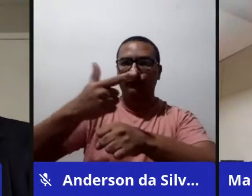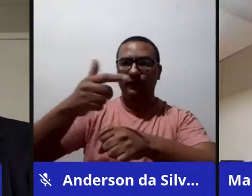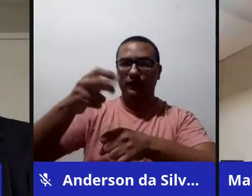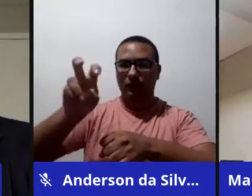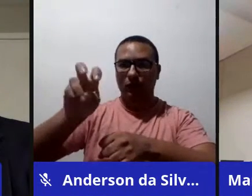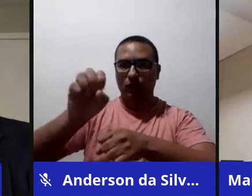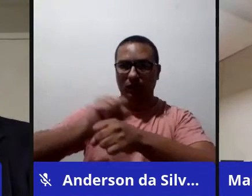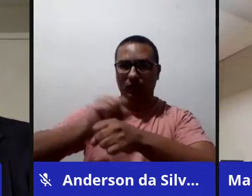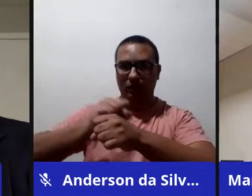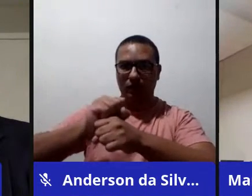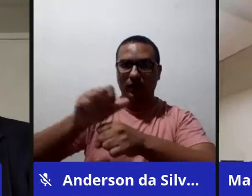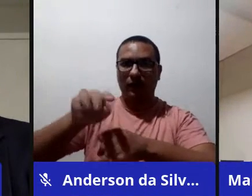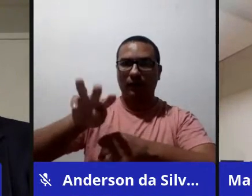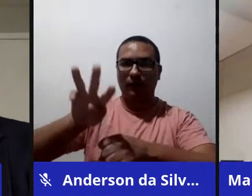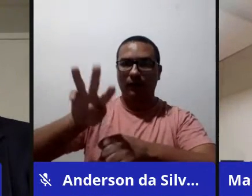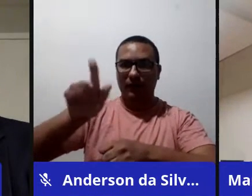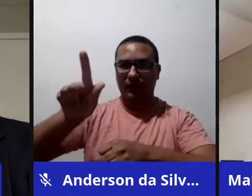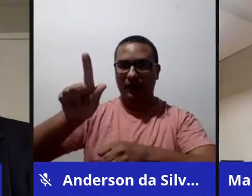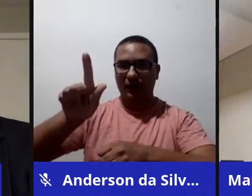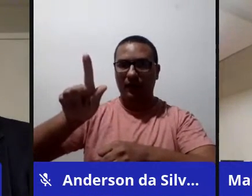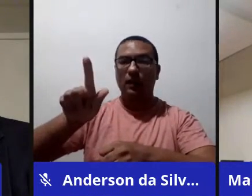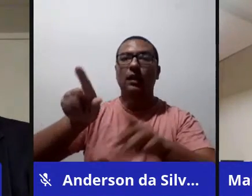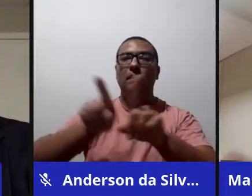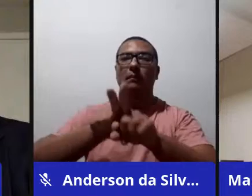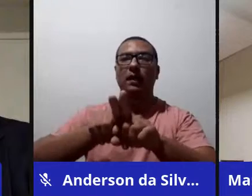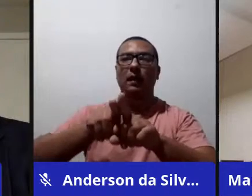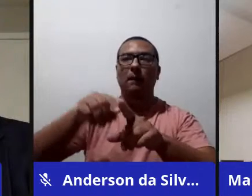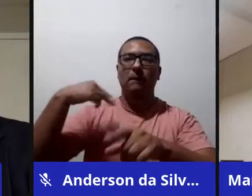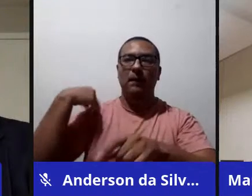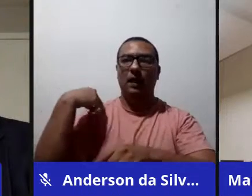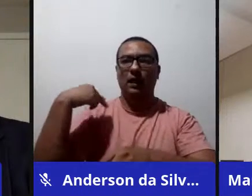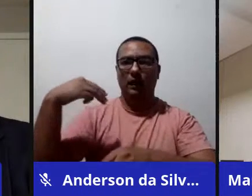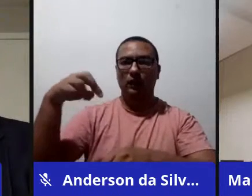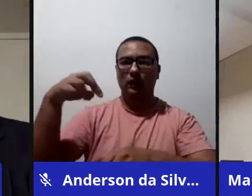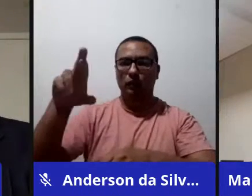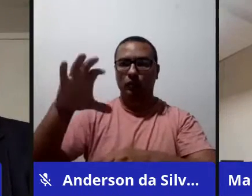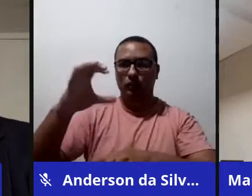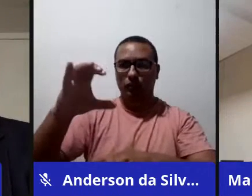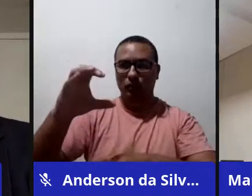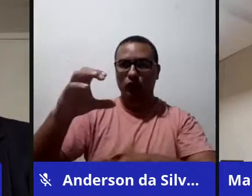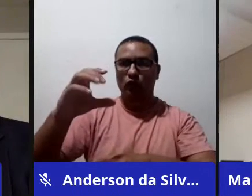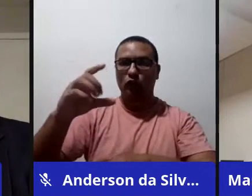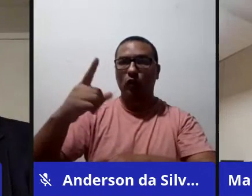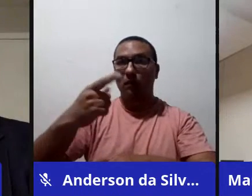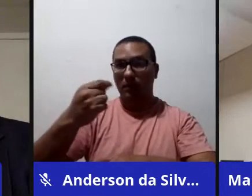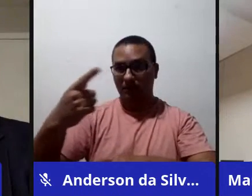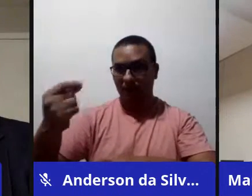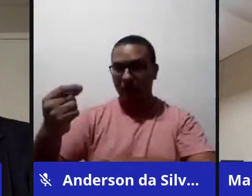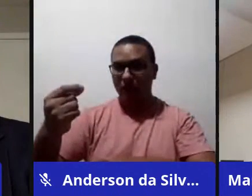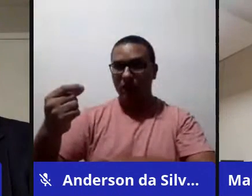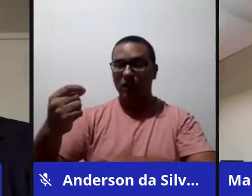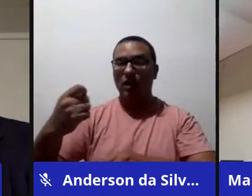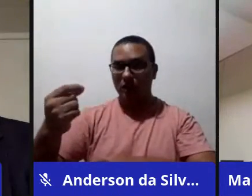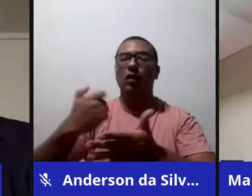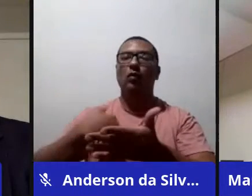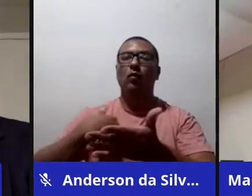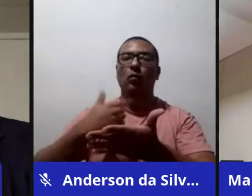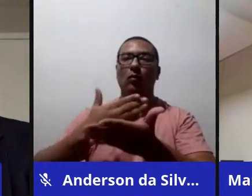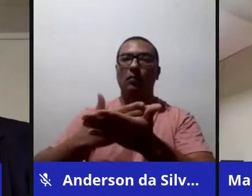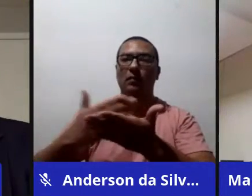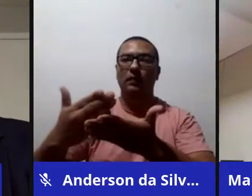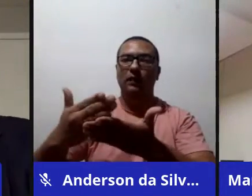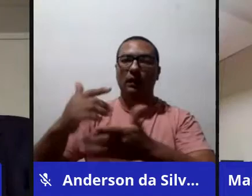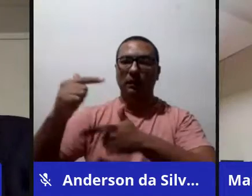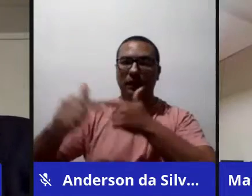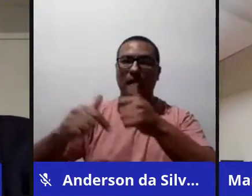em março de 2020 eu assumi o departamento de venda de soluções digitais, tendo trabalhado a minha vida inteira